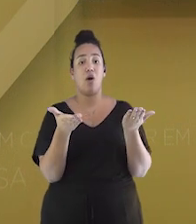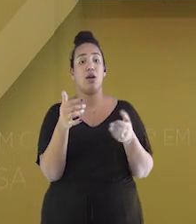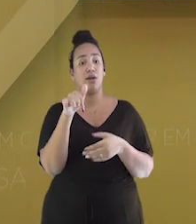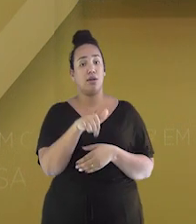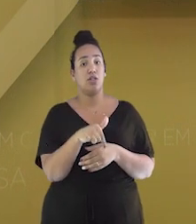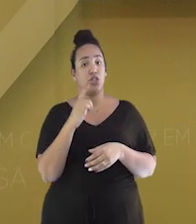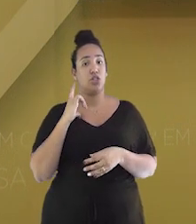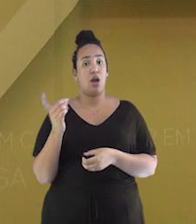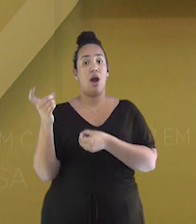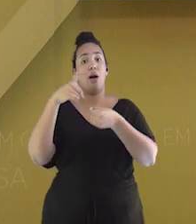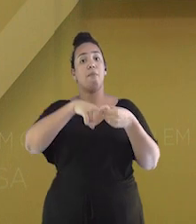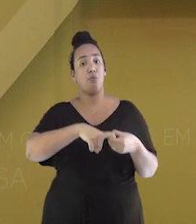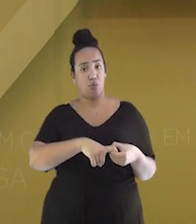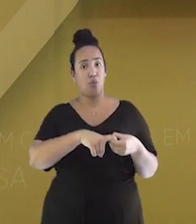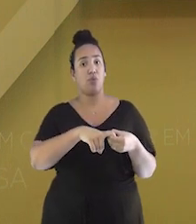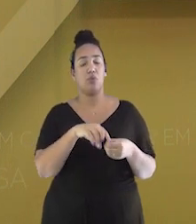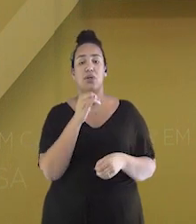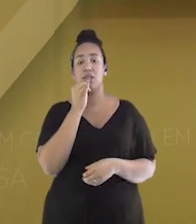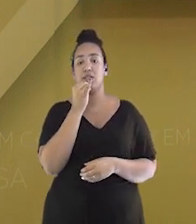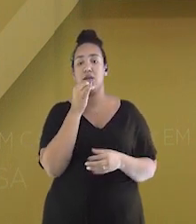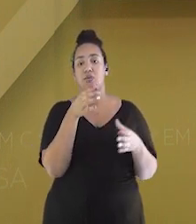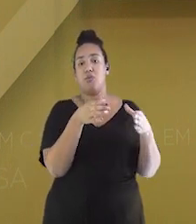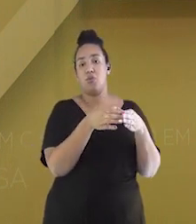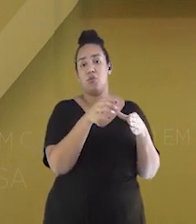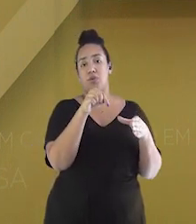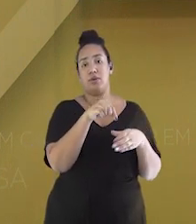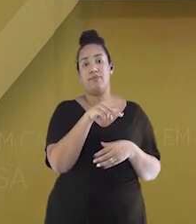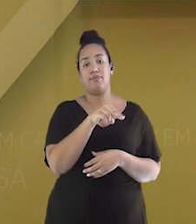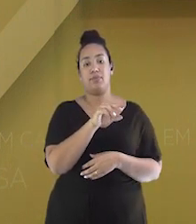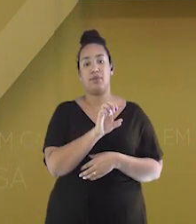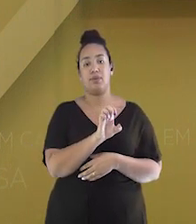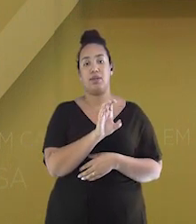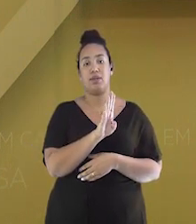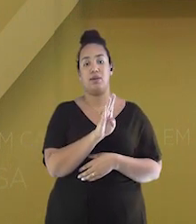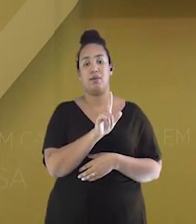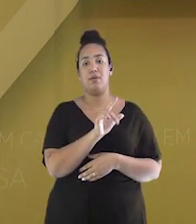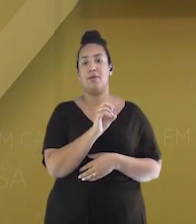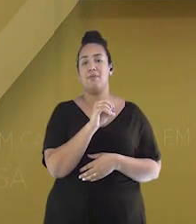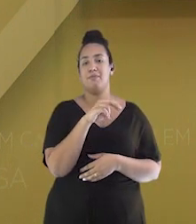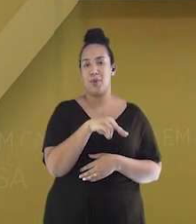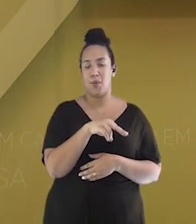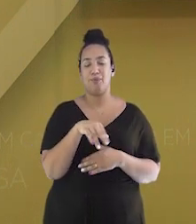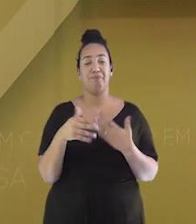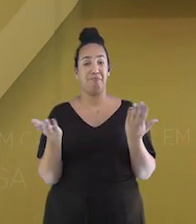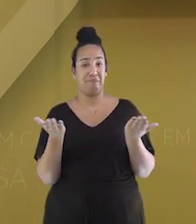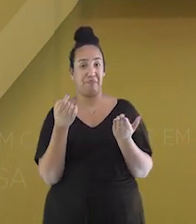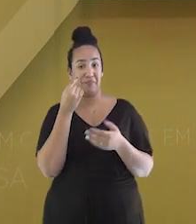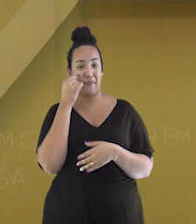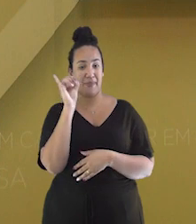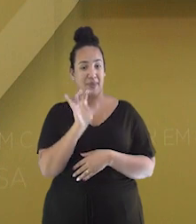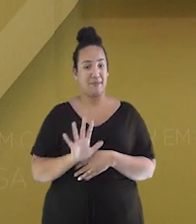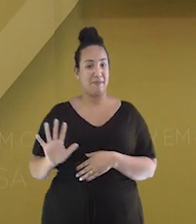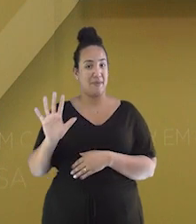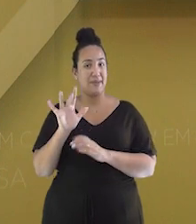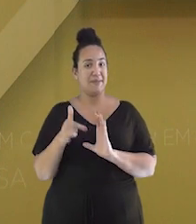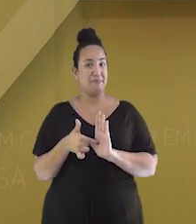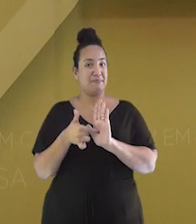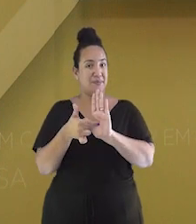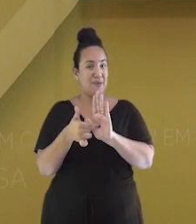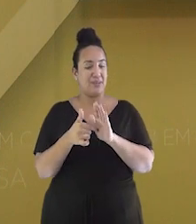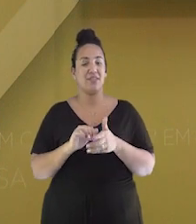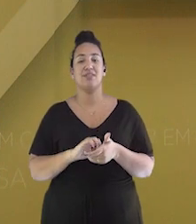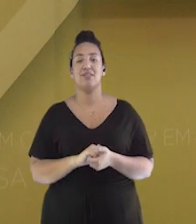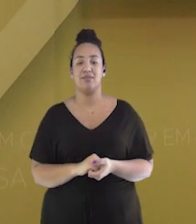por abolicionistas, como o do Leblon, na capital do Império. Então aqui essa foto retrata exatamente isso.